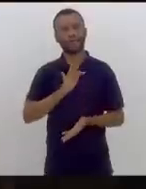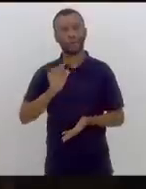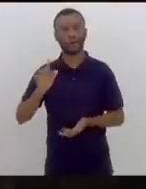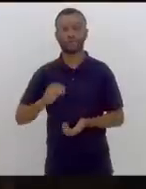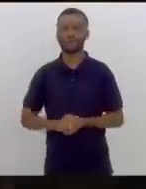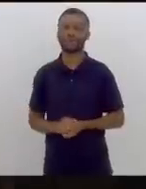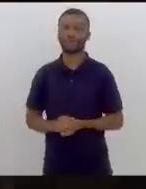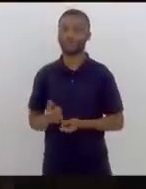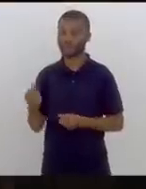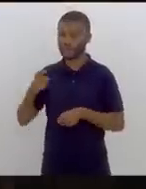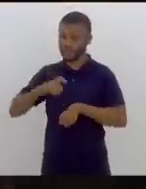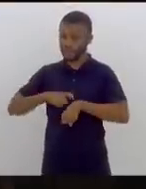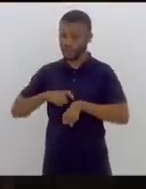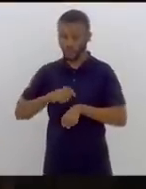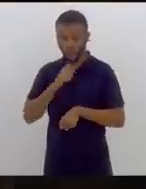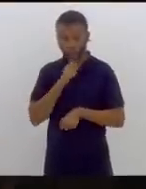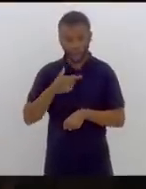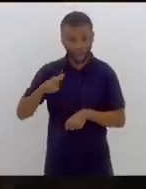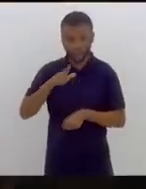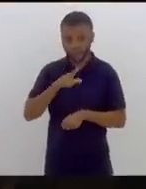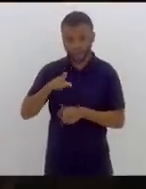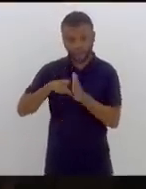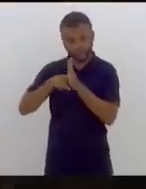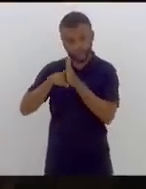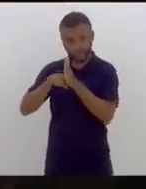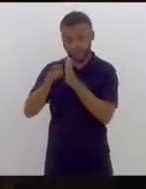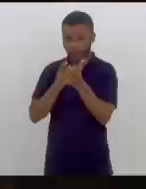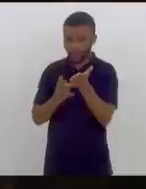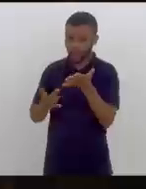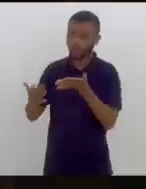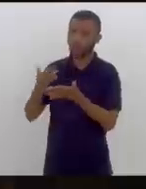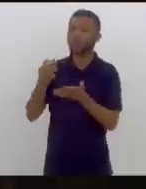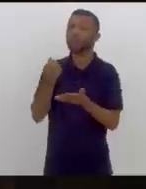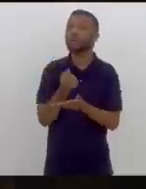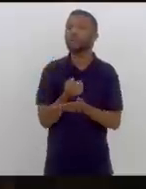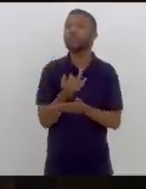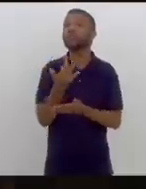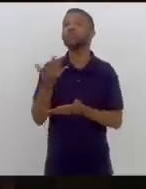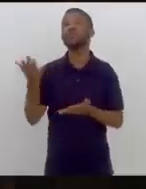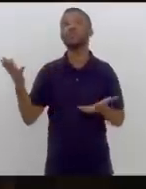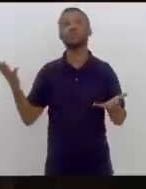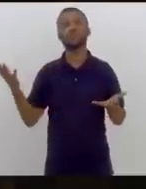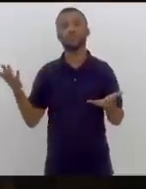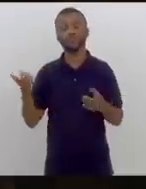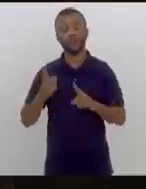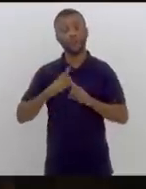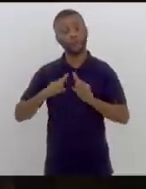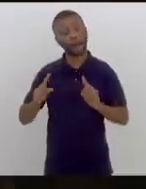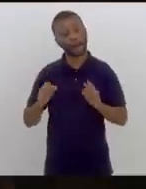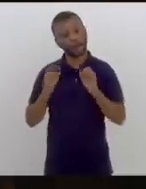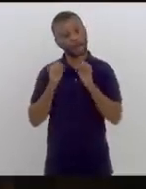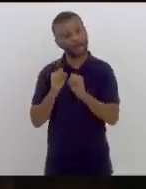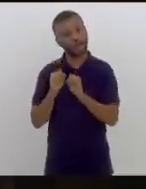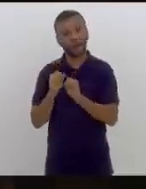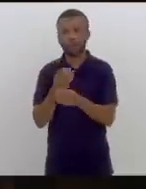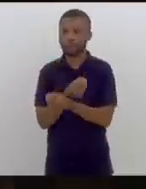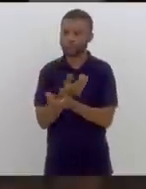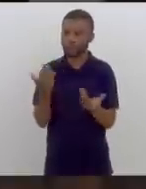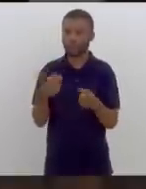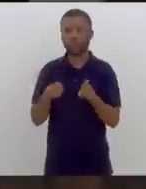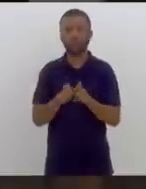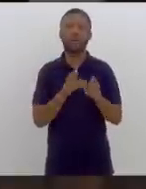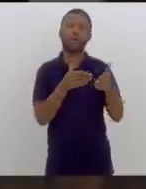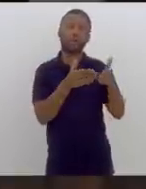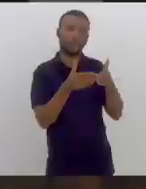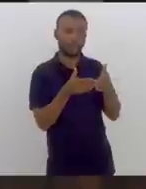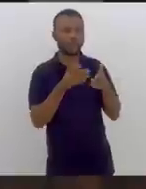aqui nesse momento eu não trouxe que a pauta não seria esse quantitativo mas posso posso fornecer para o senhor entrega